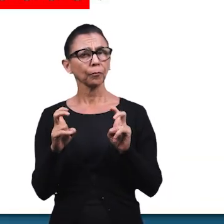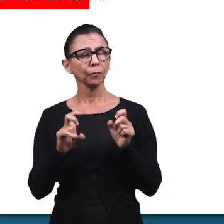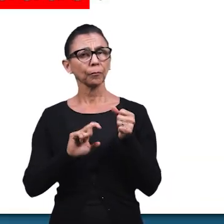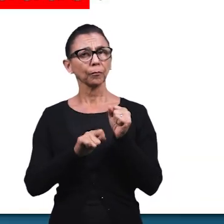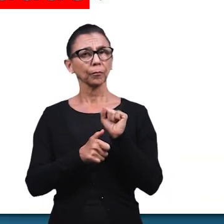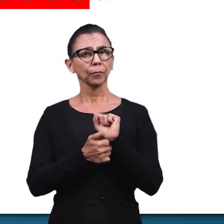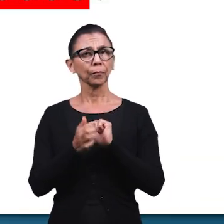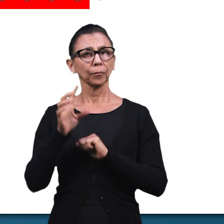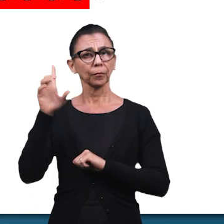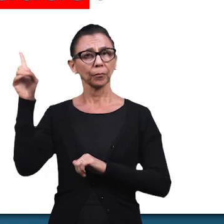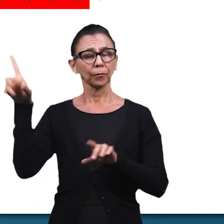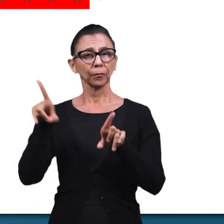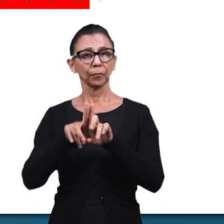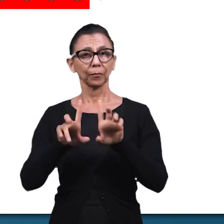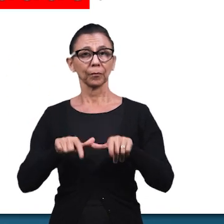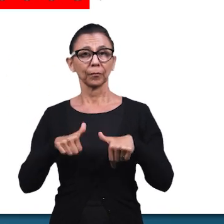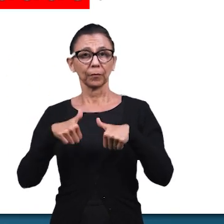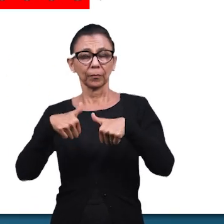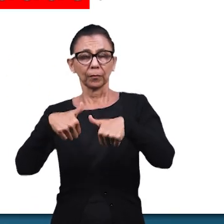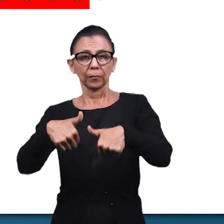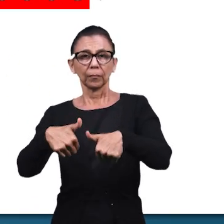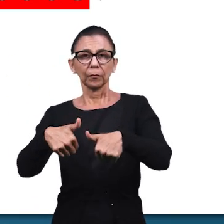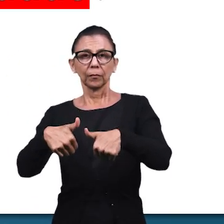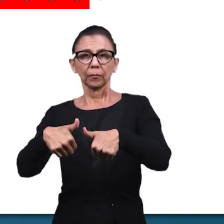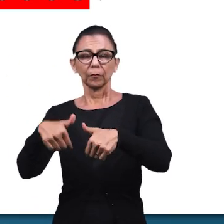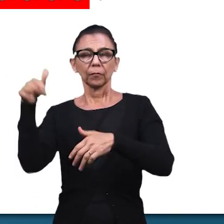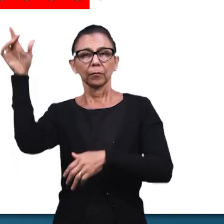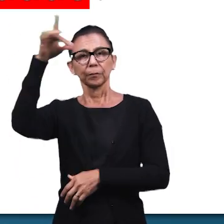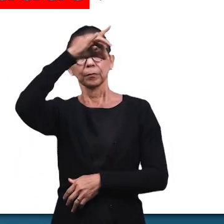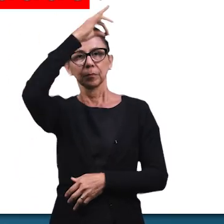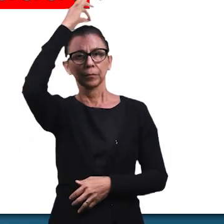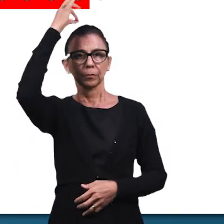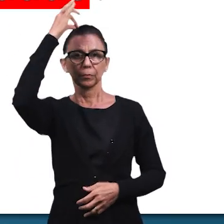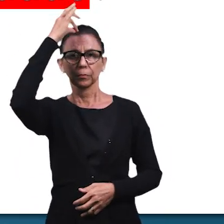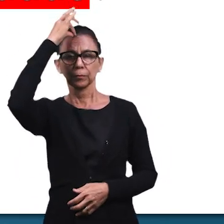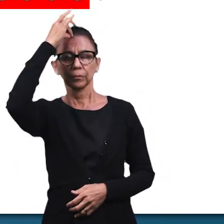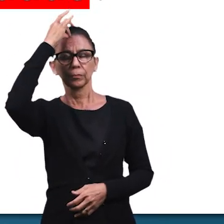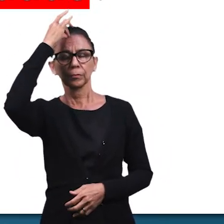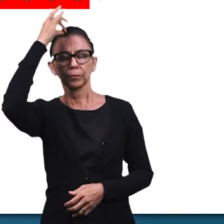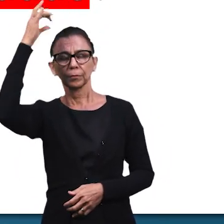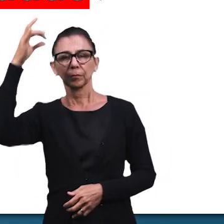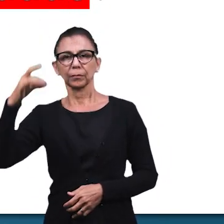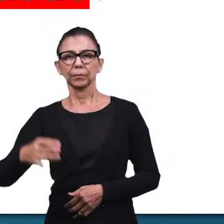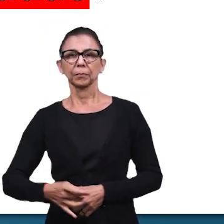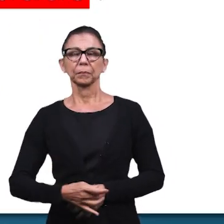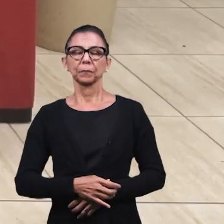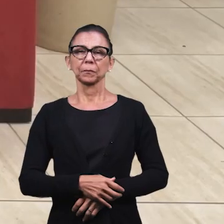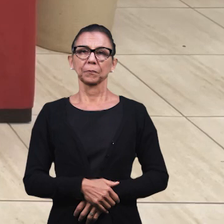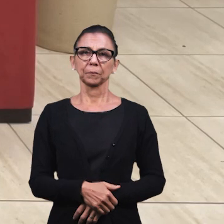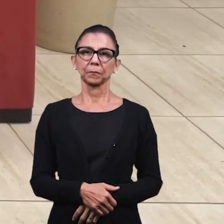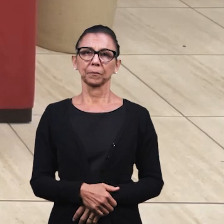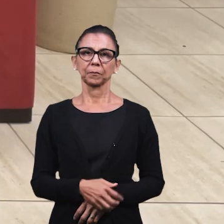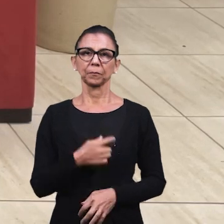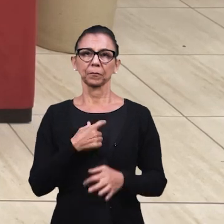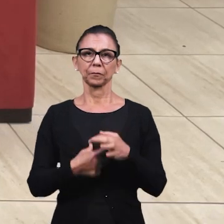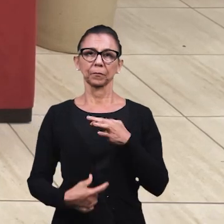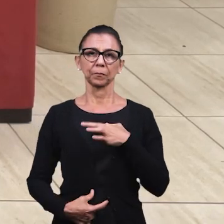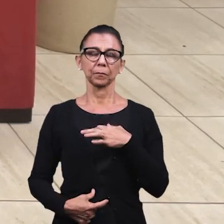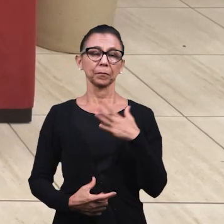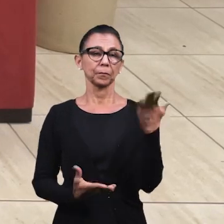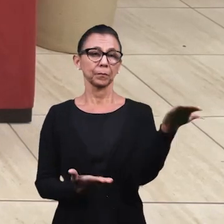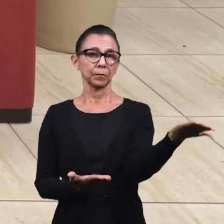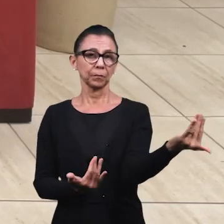o mistério de Deus e a manifestação do mistério do Espírito Santo. 2, temos aqui